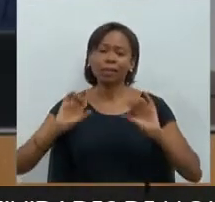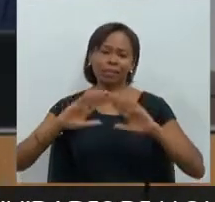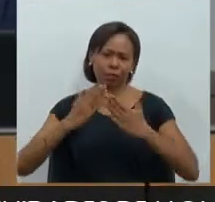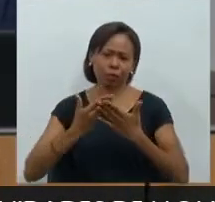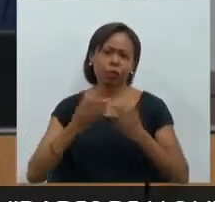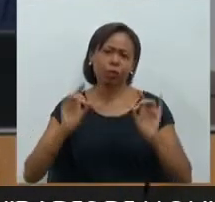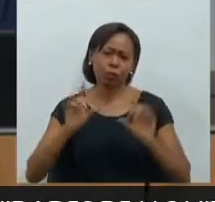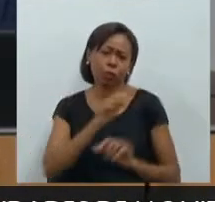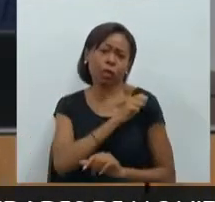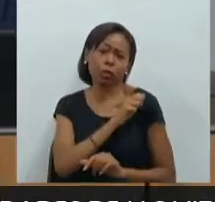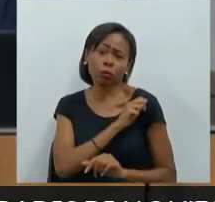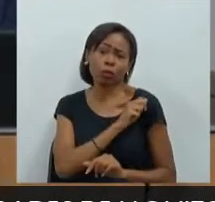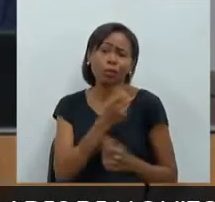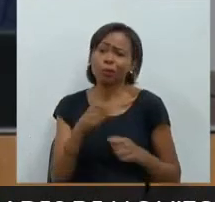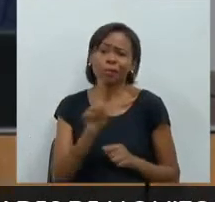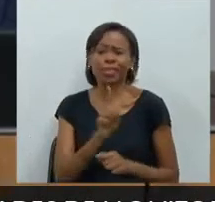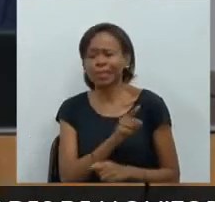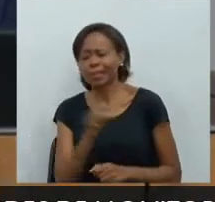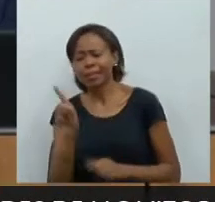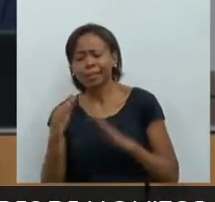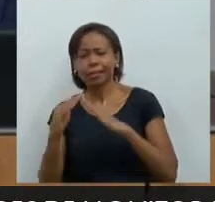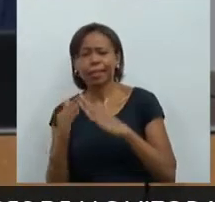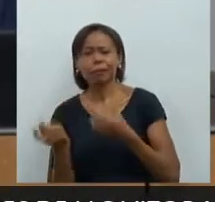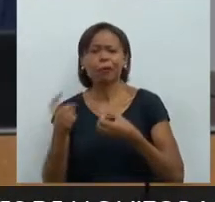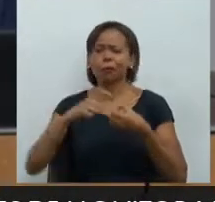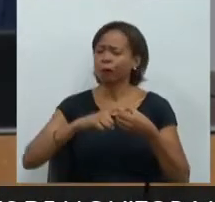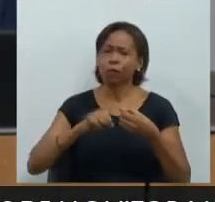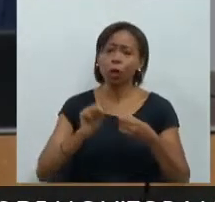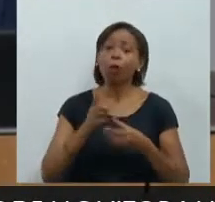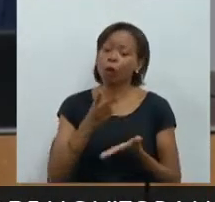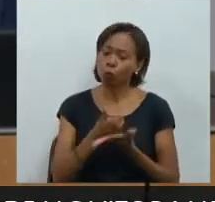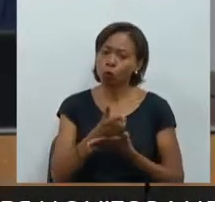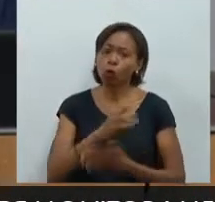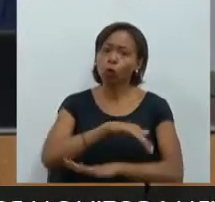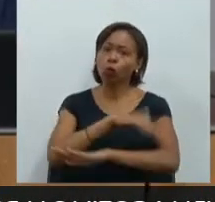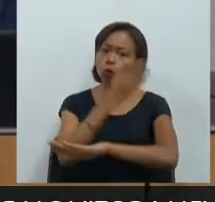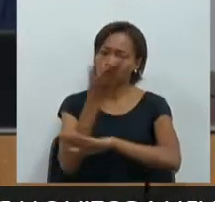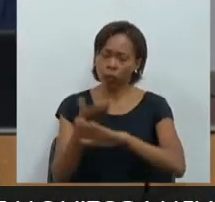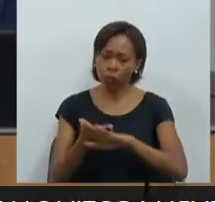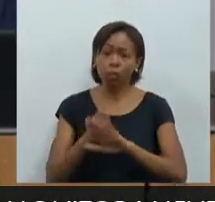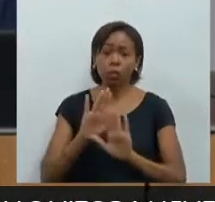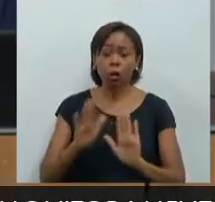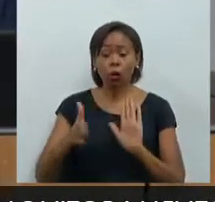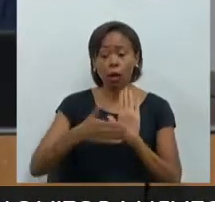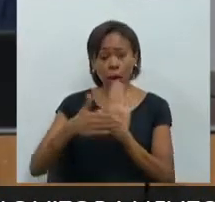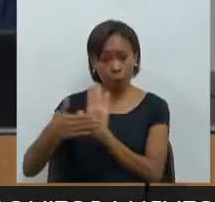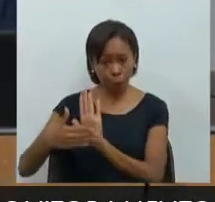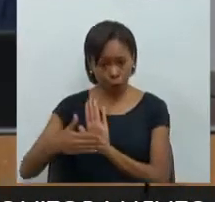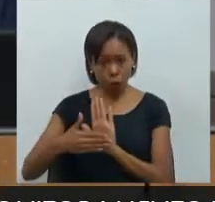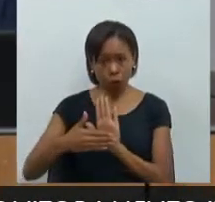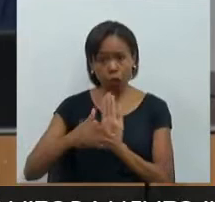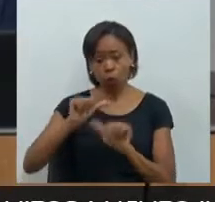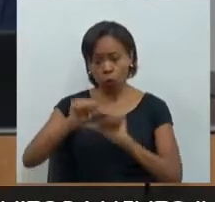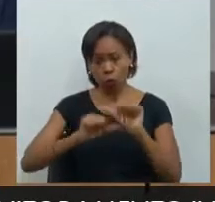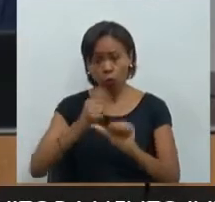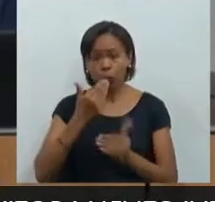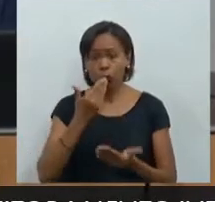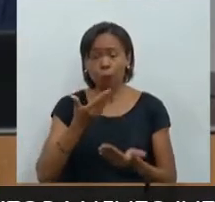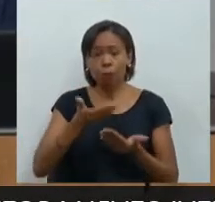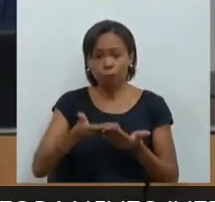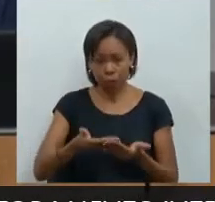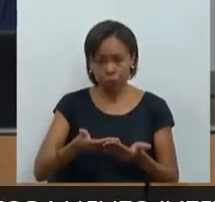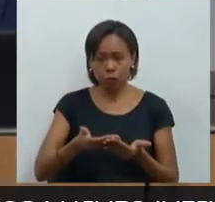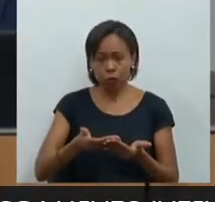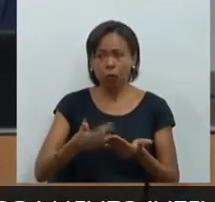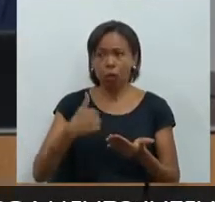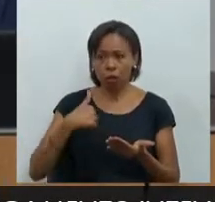oficina pedagógica, duas ideias, dois requerimentos. E cada proposta aqui, nós transformamos no requerimento, eu tomei a liberdade de fazer esses dois, em nome da